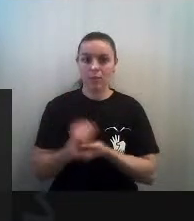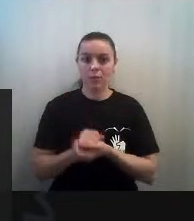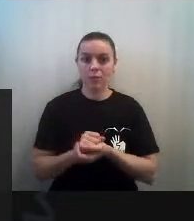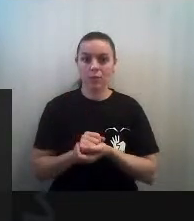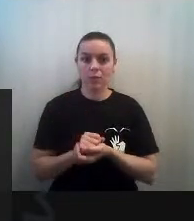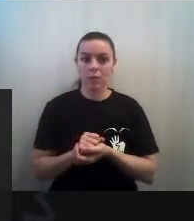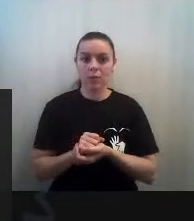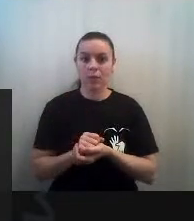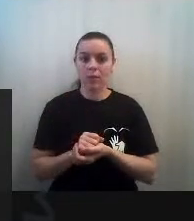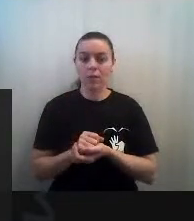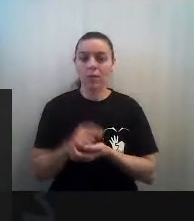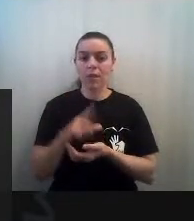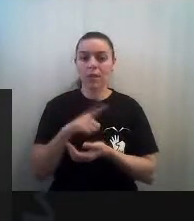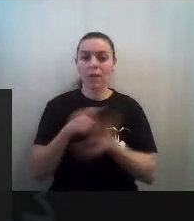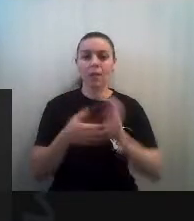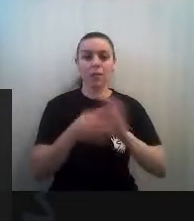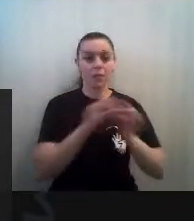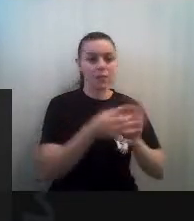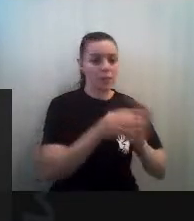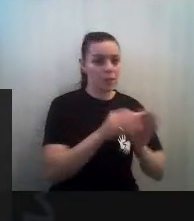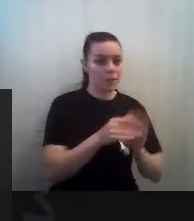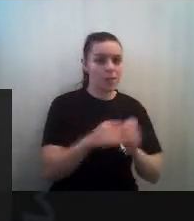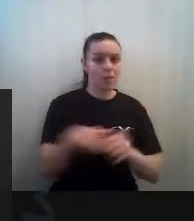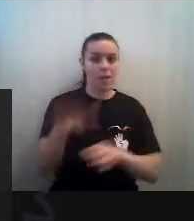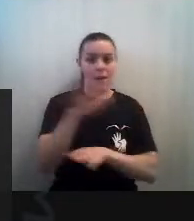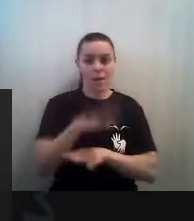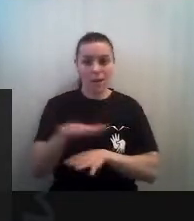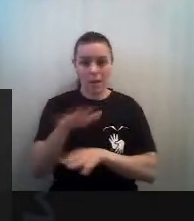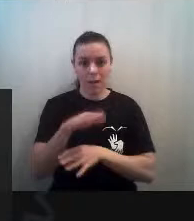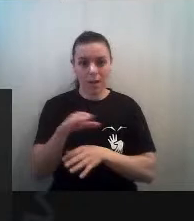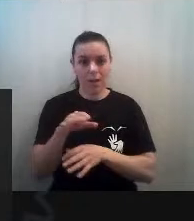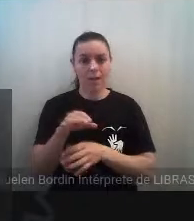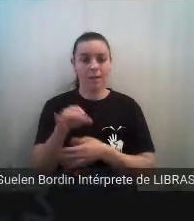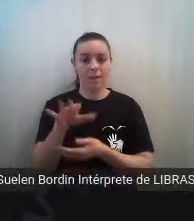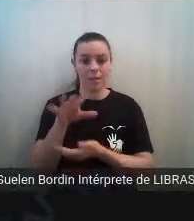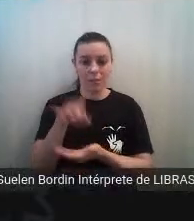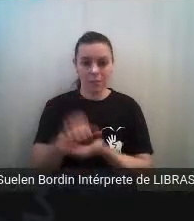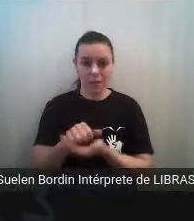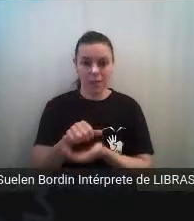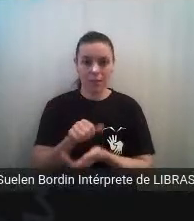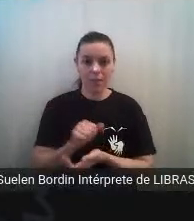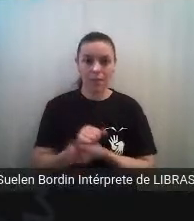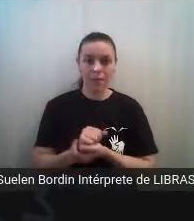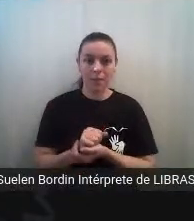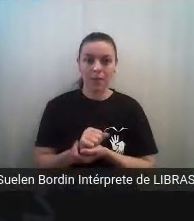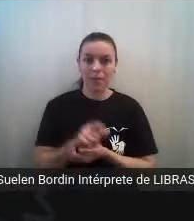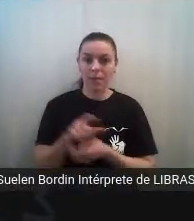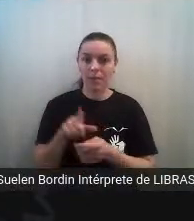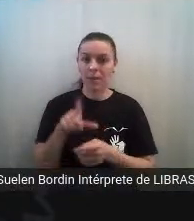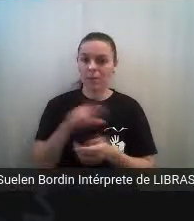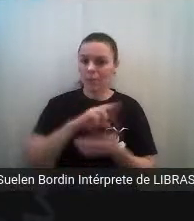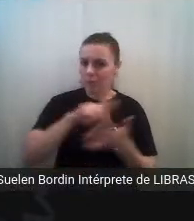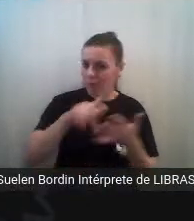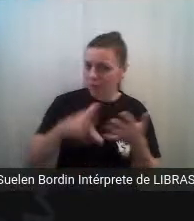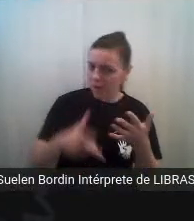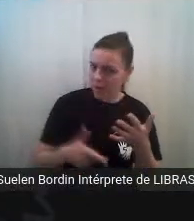competições olímpicas na área de exatas. Muito legal, parabéns, professor. E tem várias meninas fazendo aí o